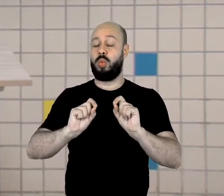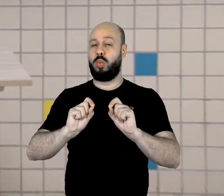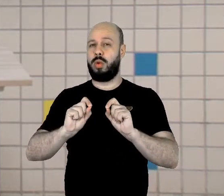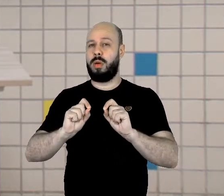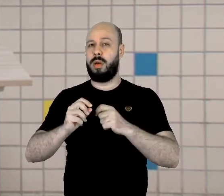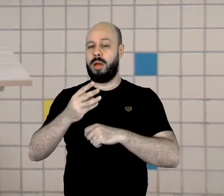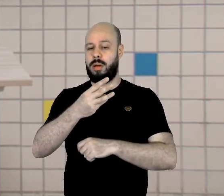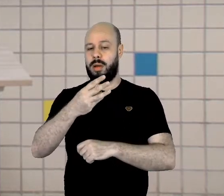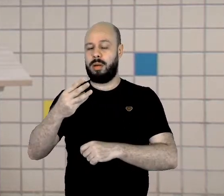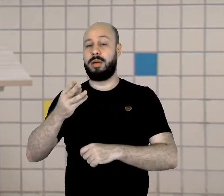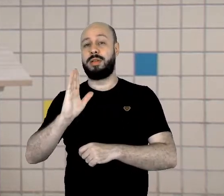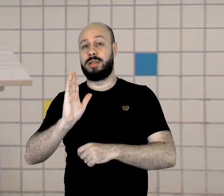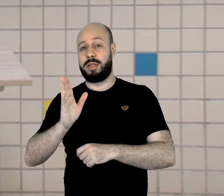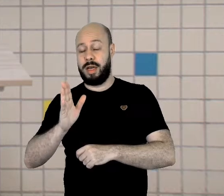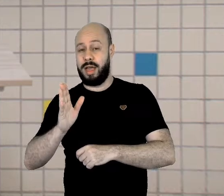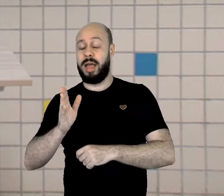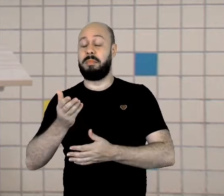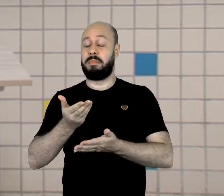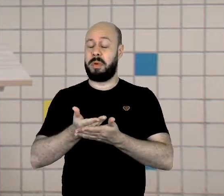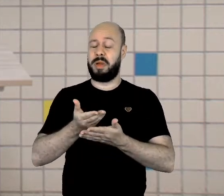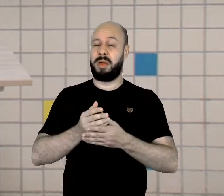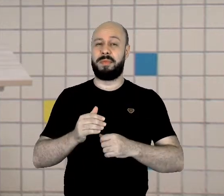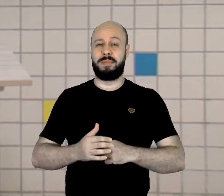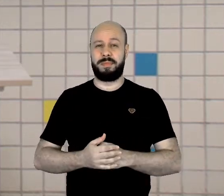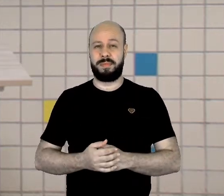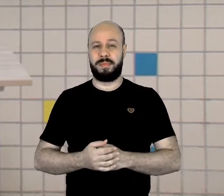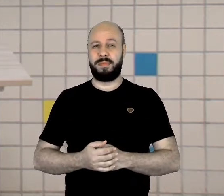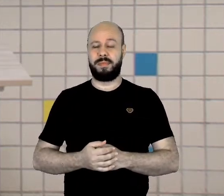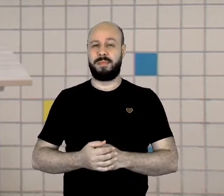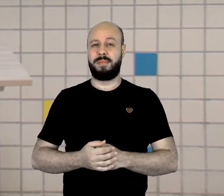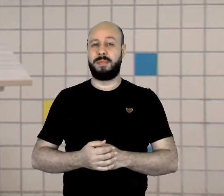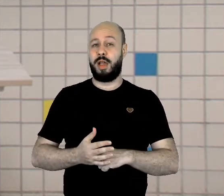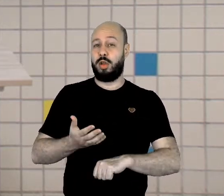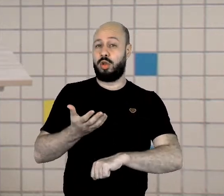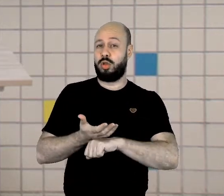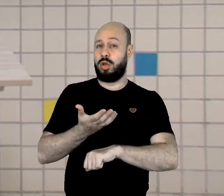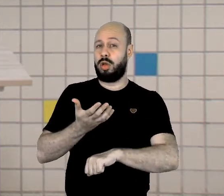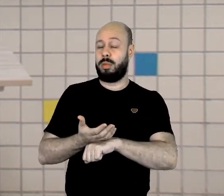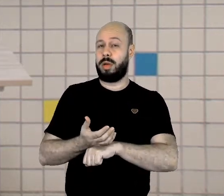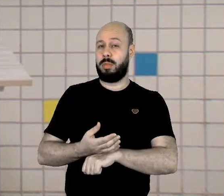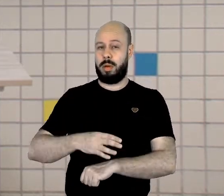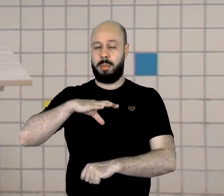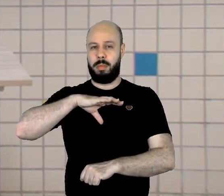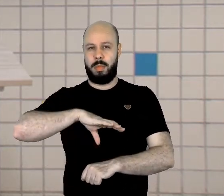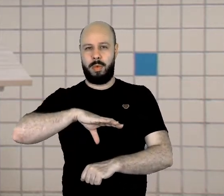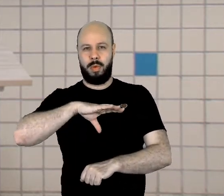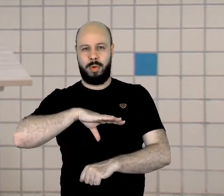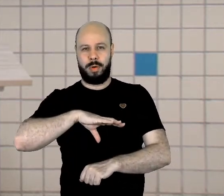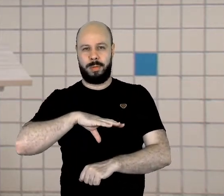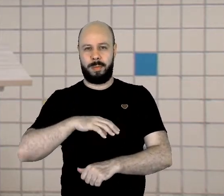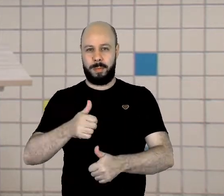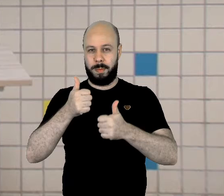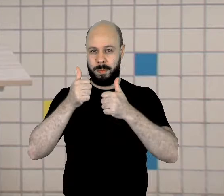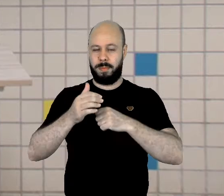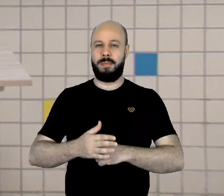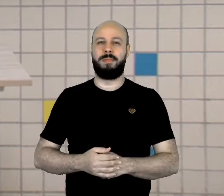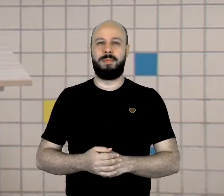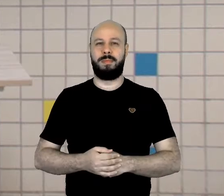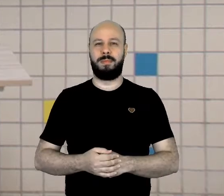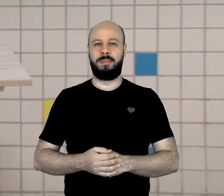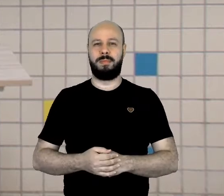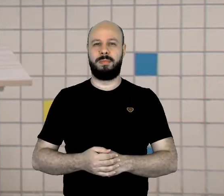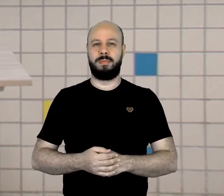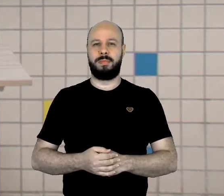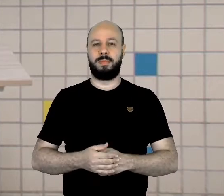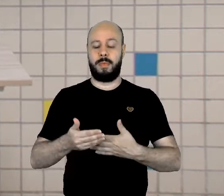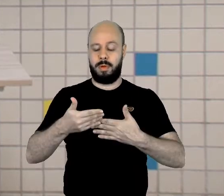nossa 33ª aula do componente curricular de língua portuguesa. E nós ainda